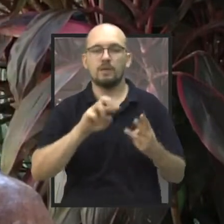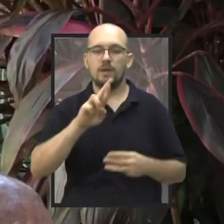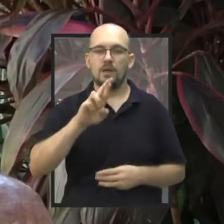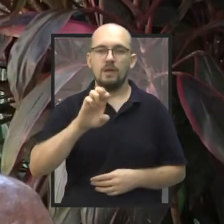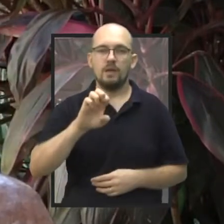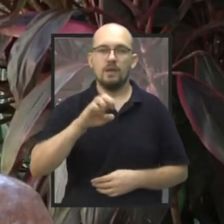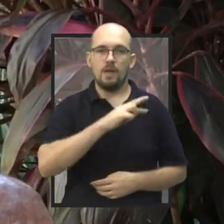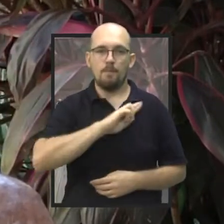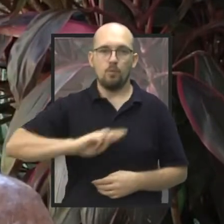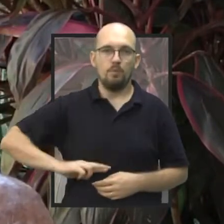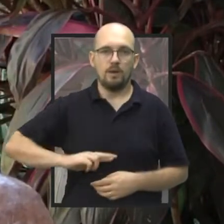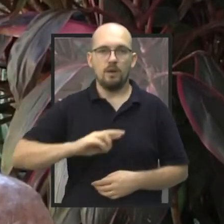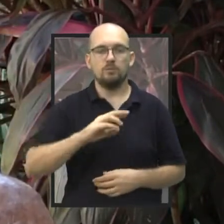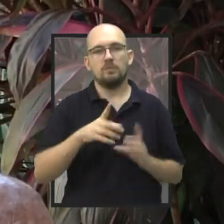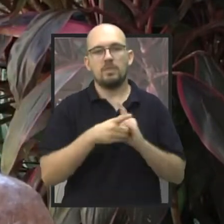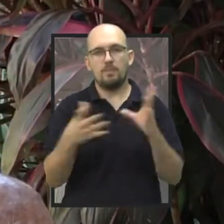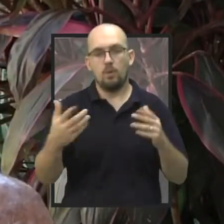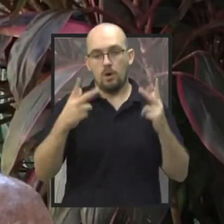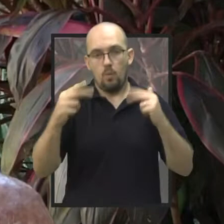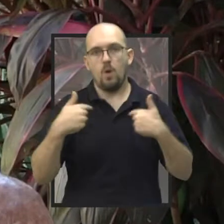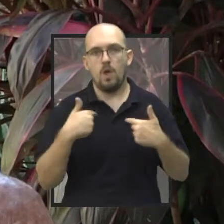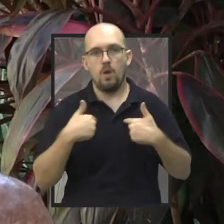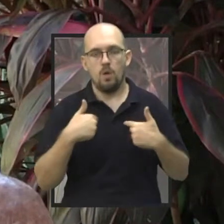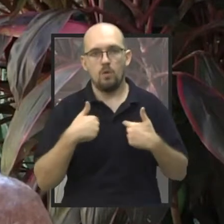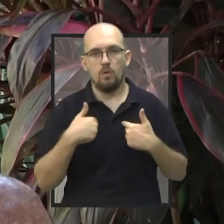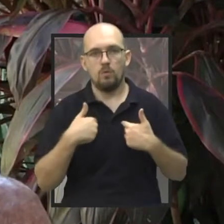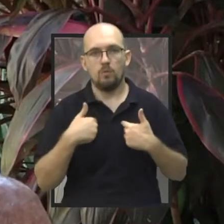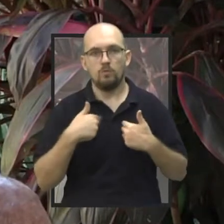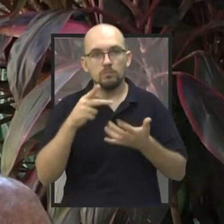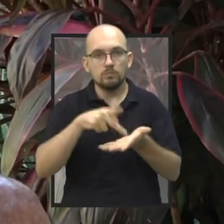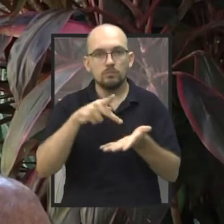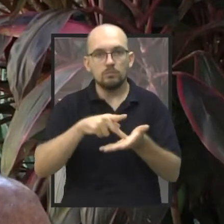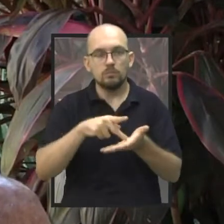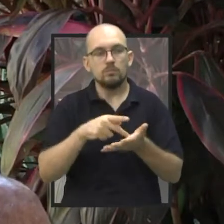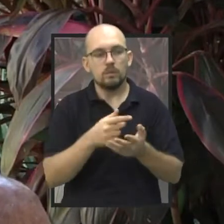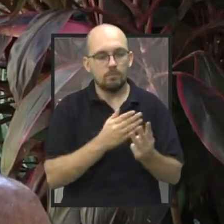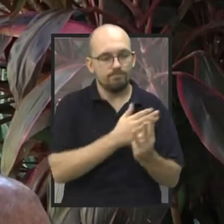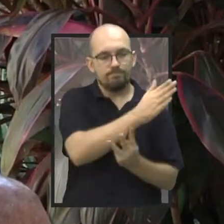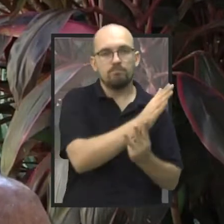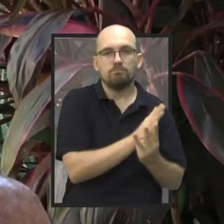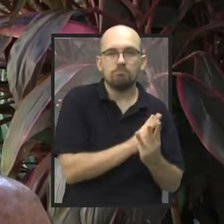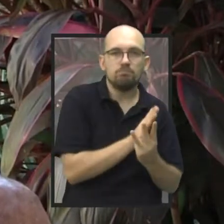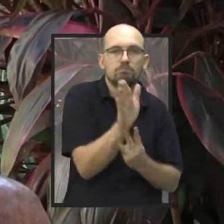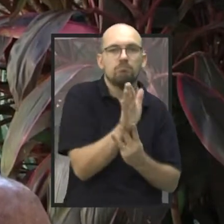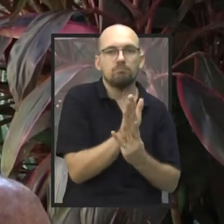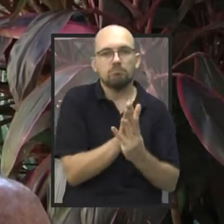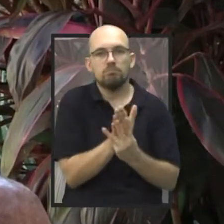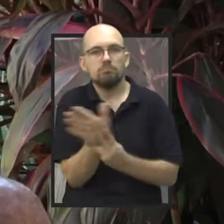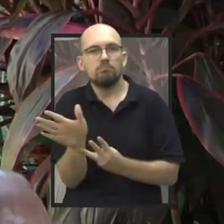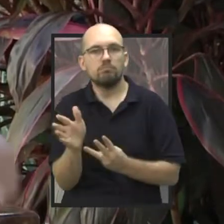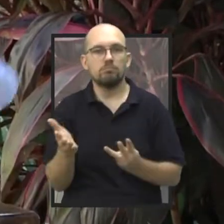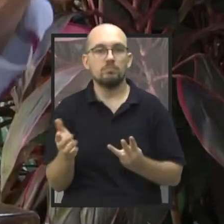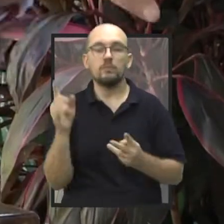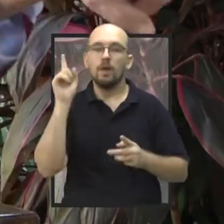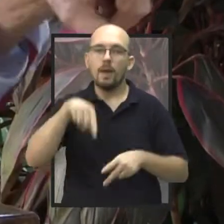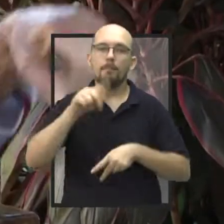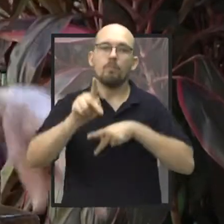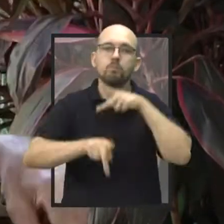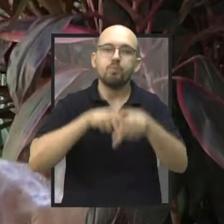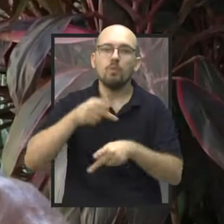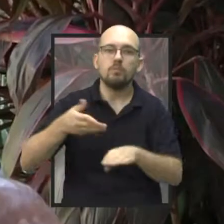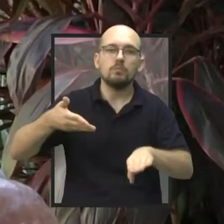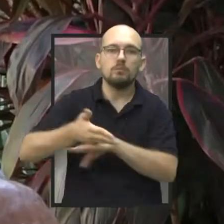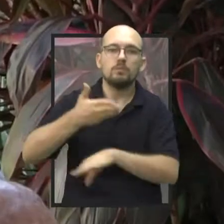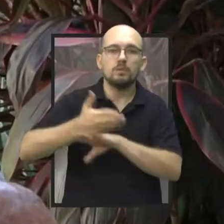Republicano-democrata, como eu me confesso. Esse é outro ideal. É ideal do povo